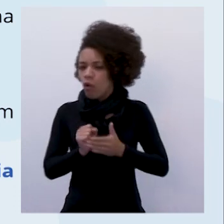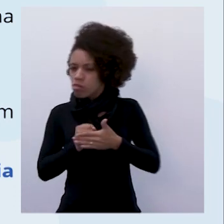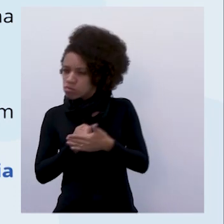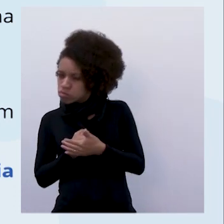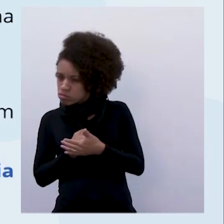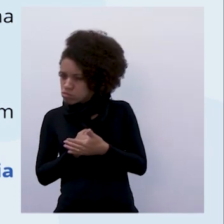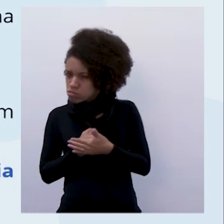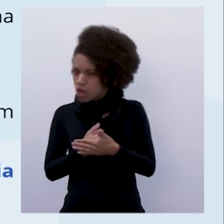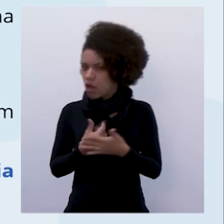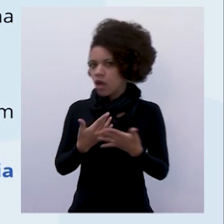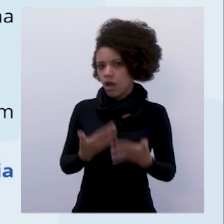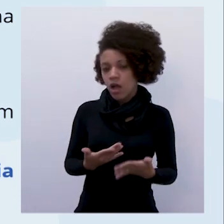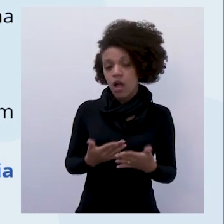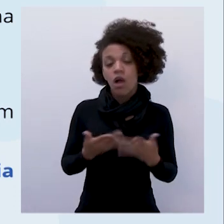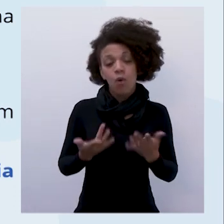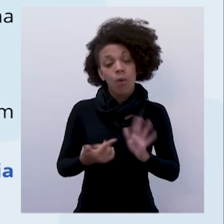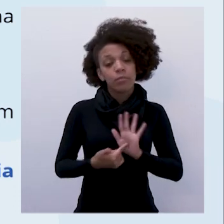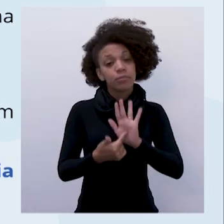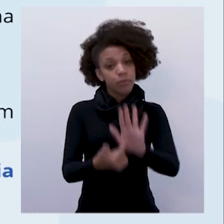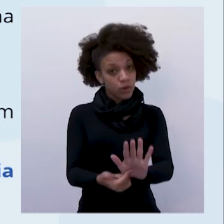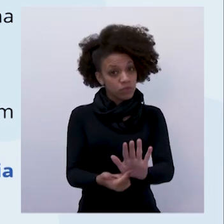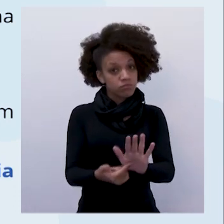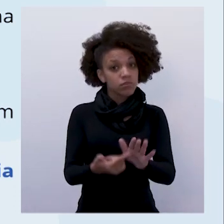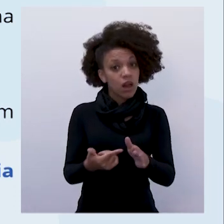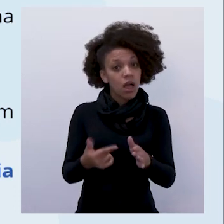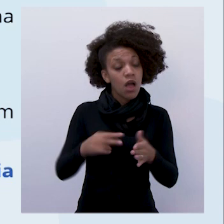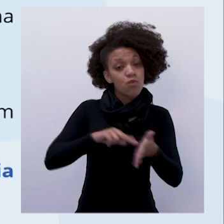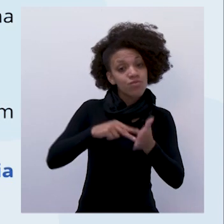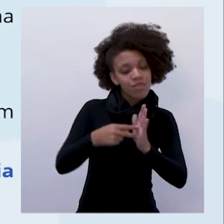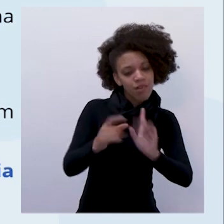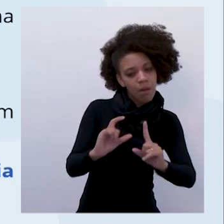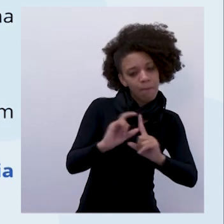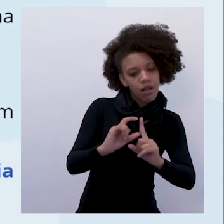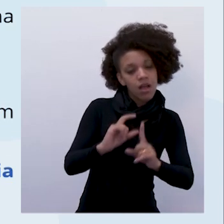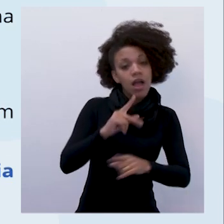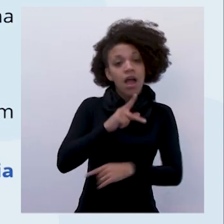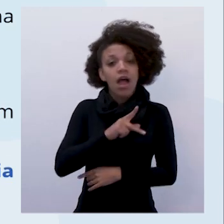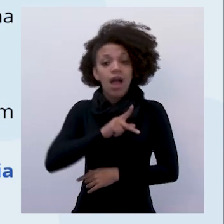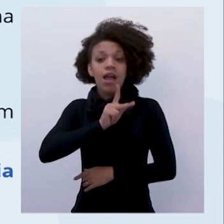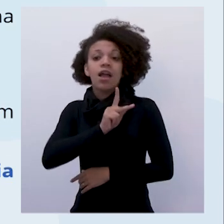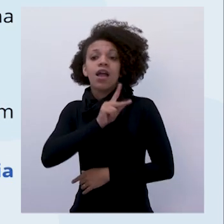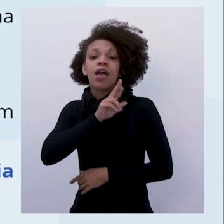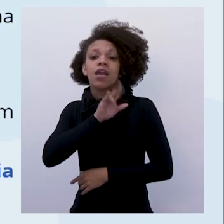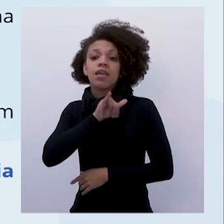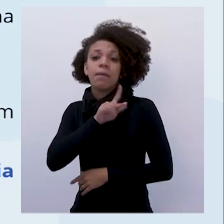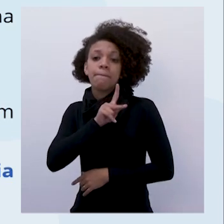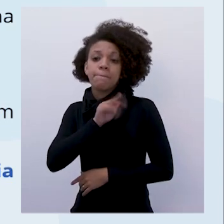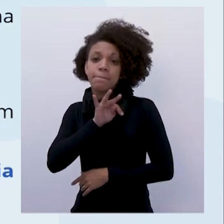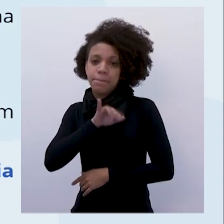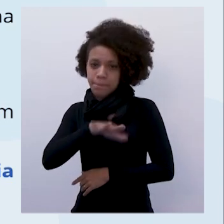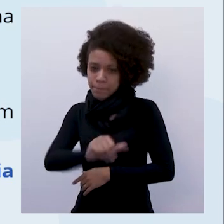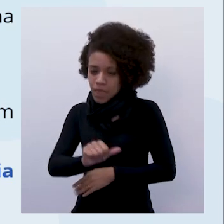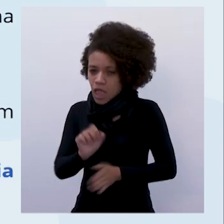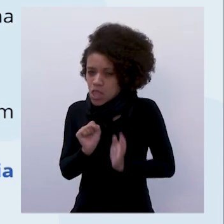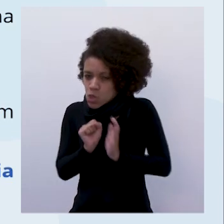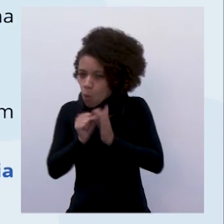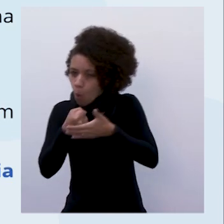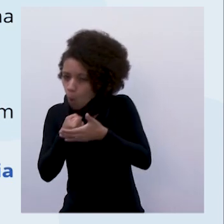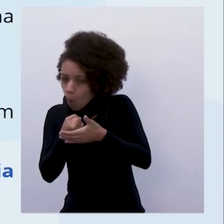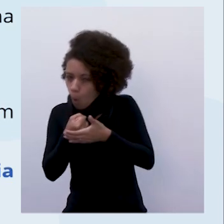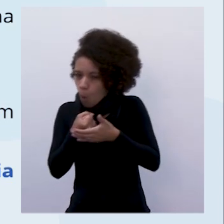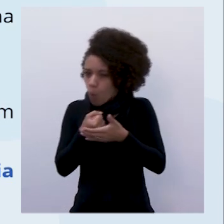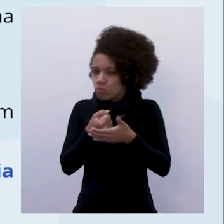escondida, como sugere o próprio sentido, o significado da palavra cripteia, que significa escondido, oculto,